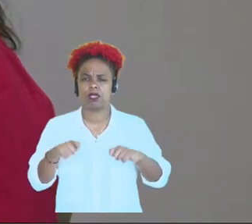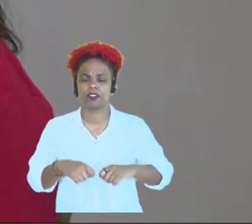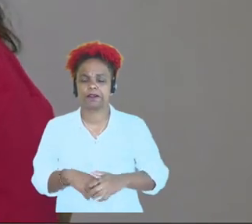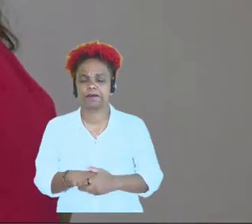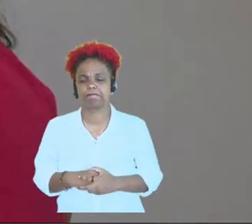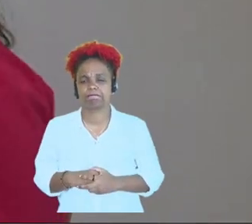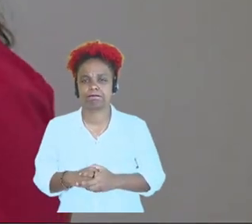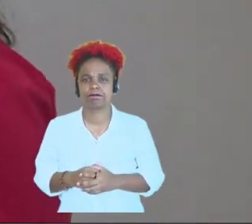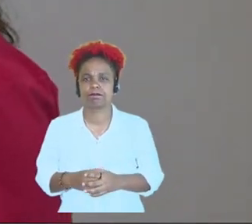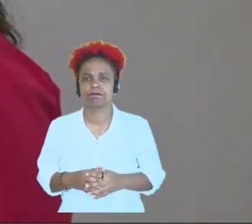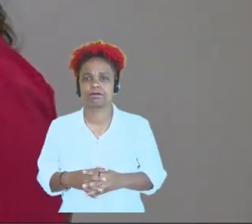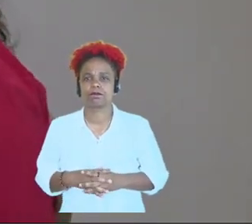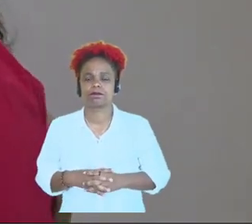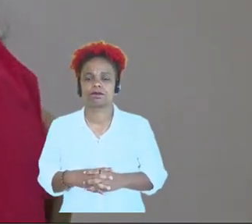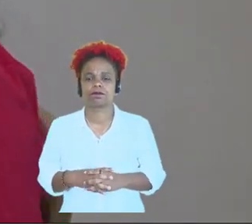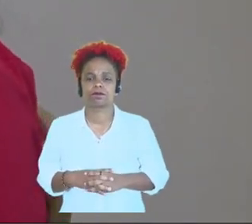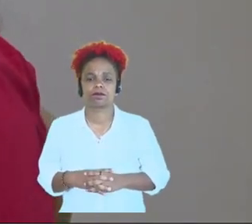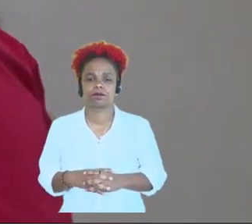Max?